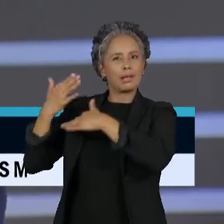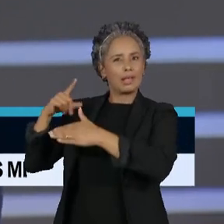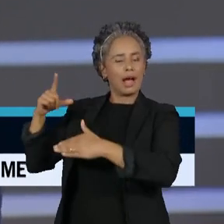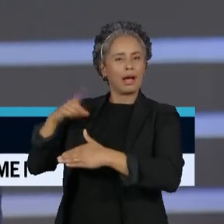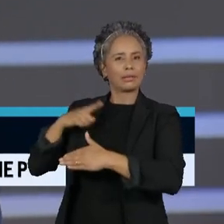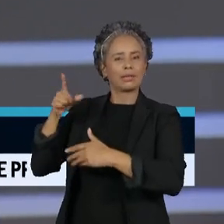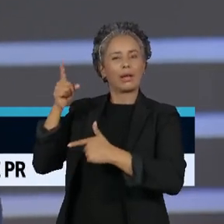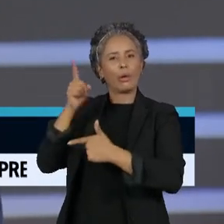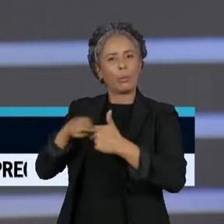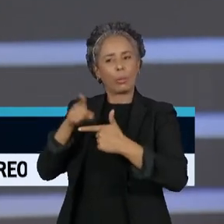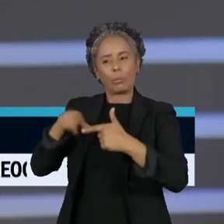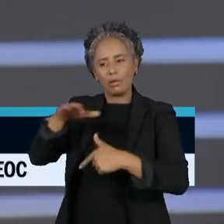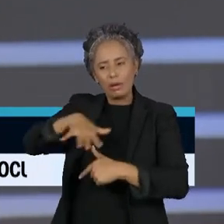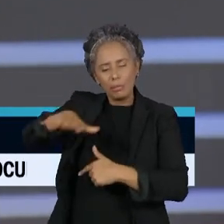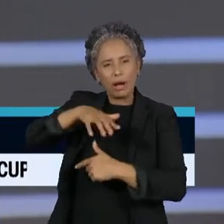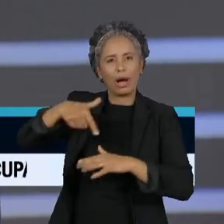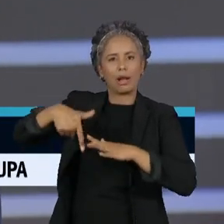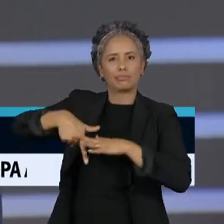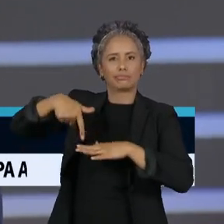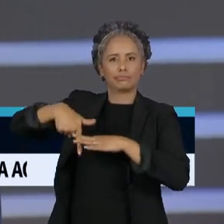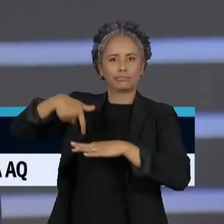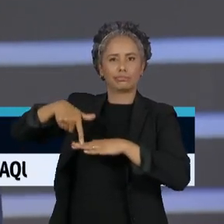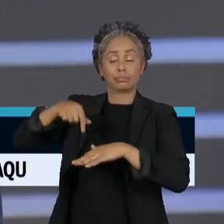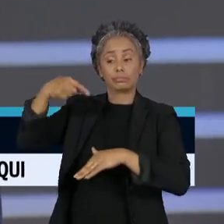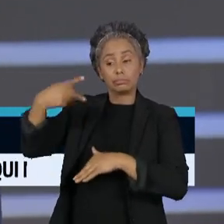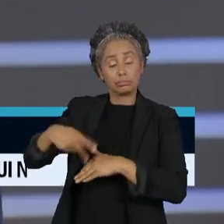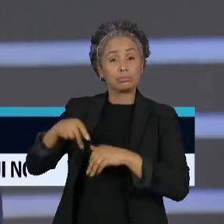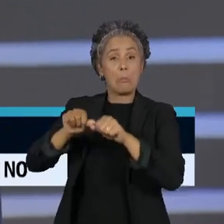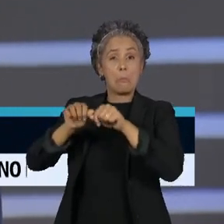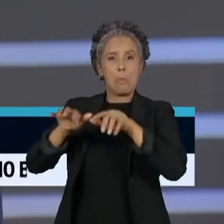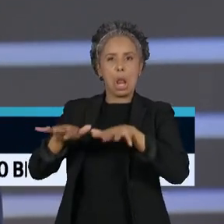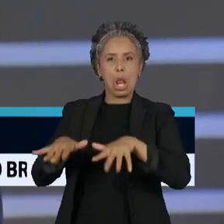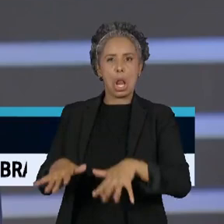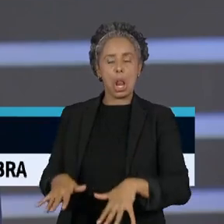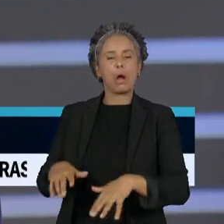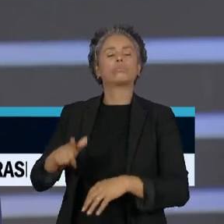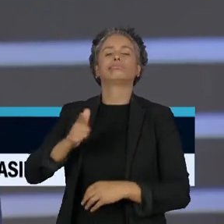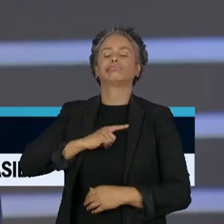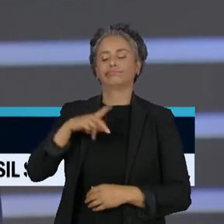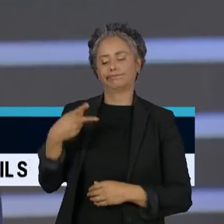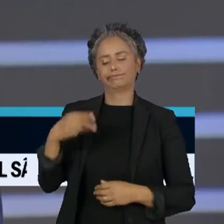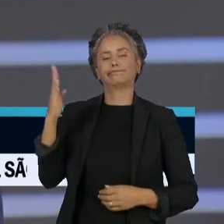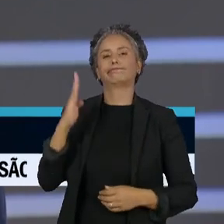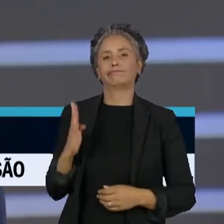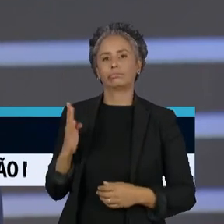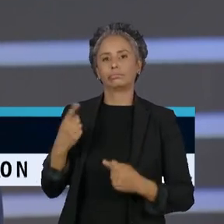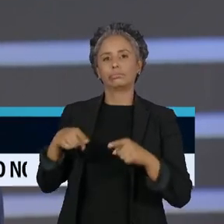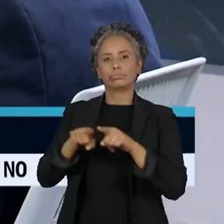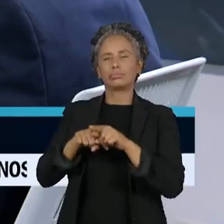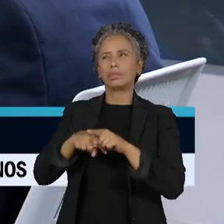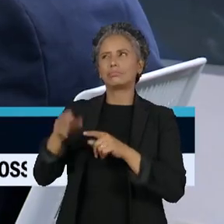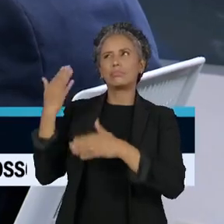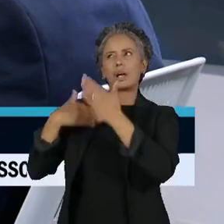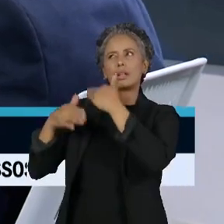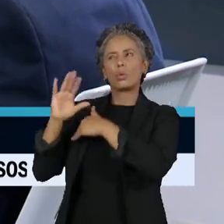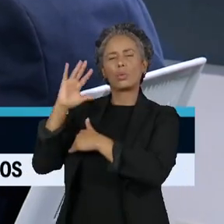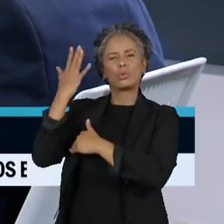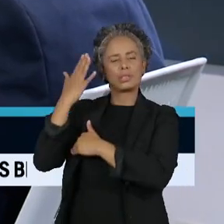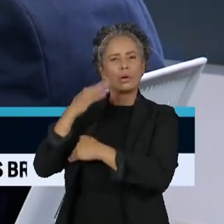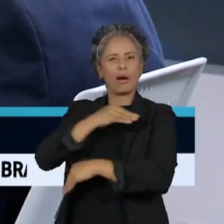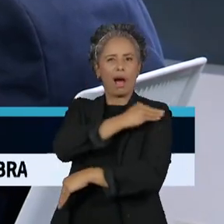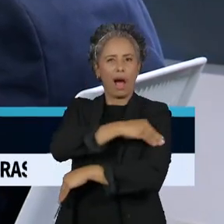de petróleo. E eu lembro muito bem que o Brasil sofreu muito e surgiu até uma coisa boa, que foi o pró-álcool, que é o álcool